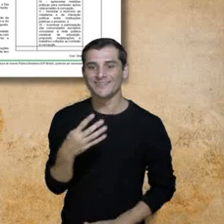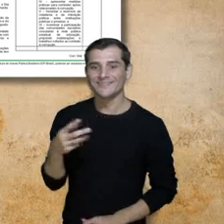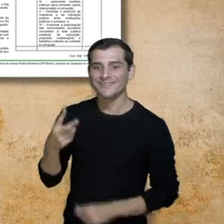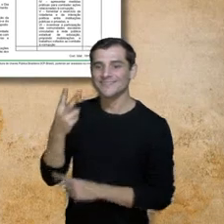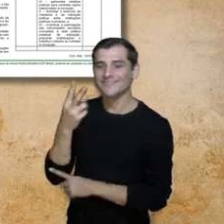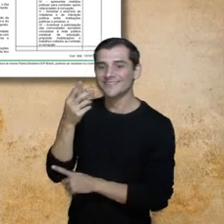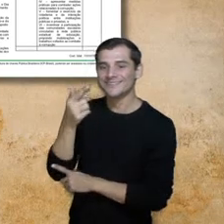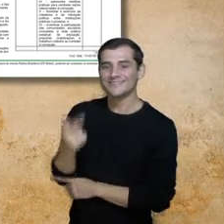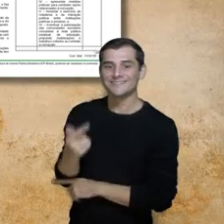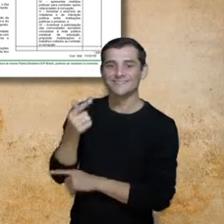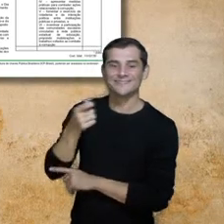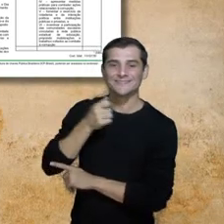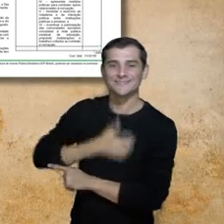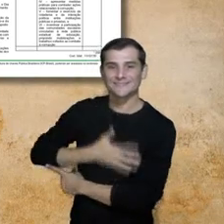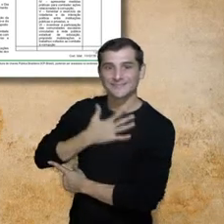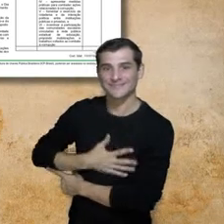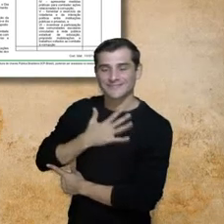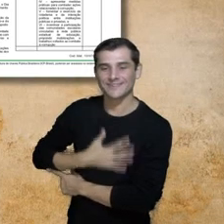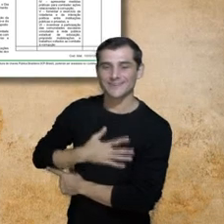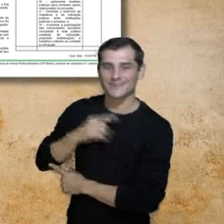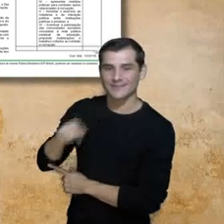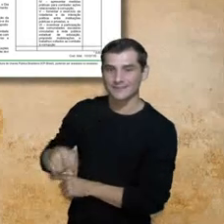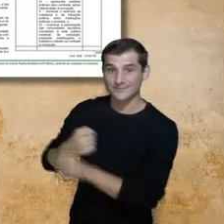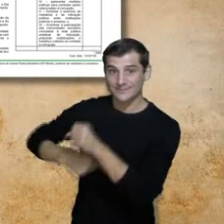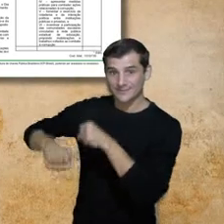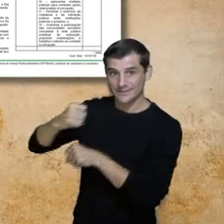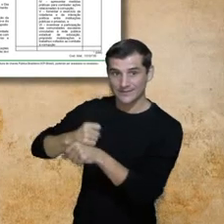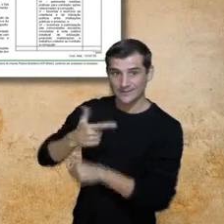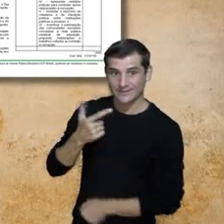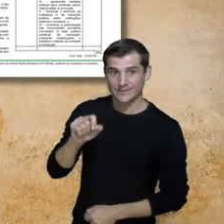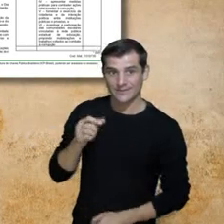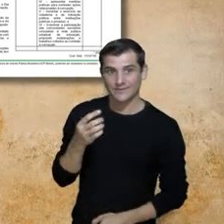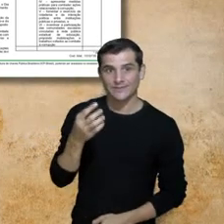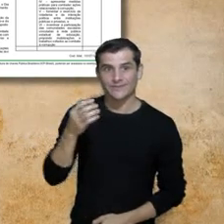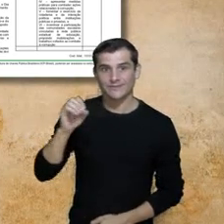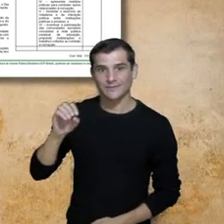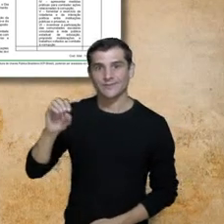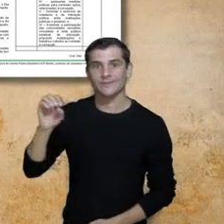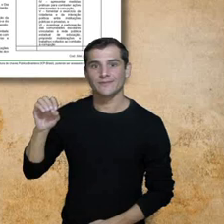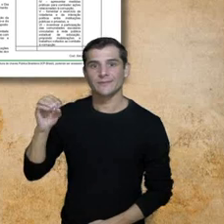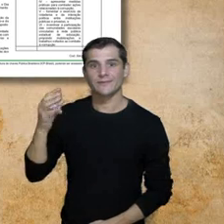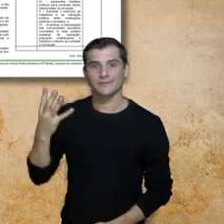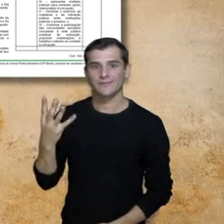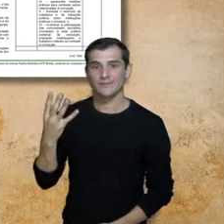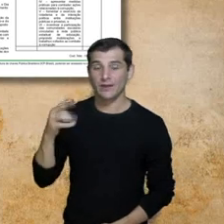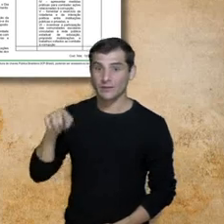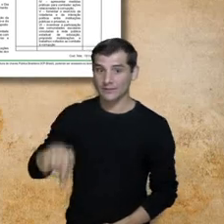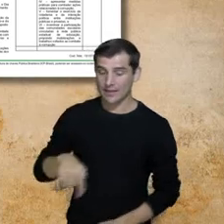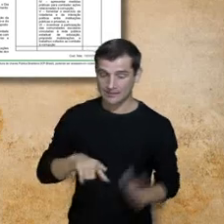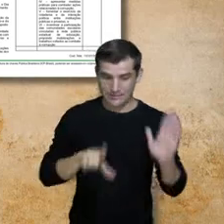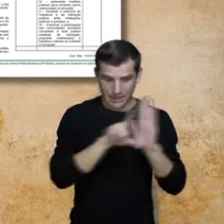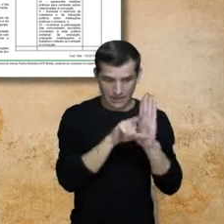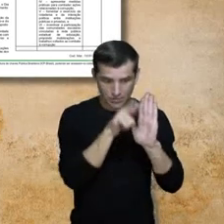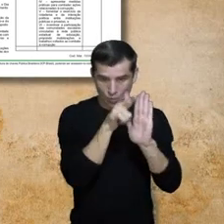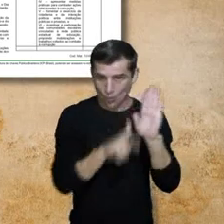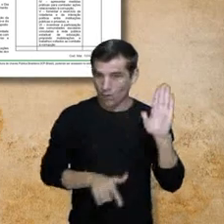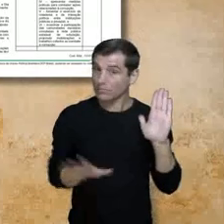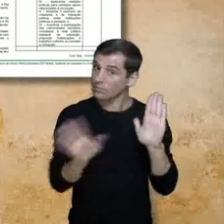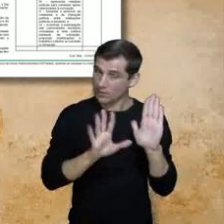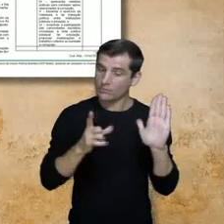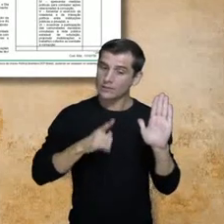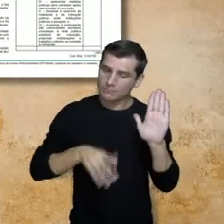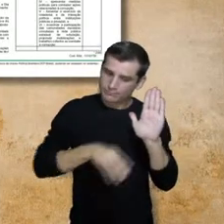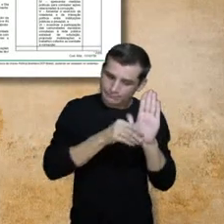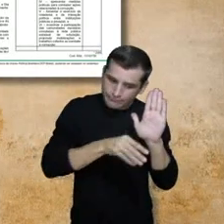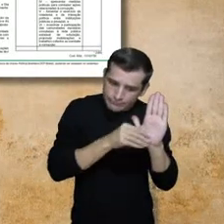combate à corrupção vejam que a lei Ela traz uma série de atividades na semana então não é só uma lei vazia então temos uma responsabilidade